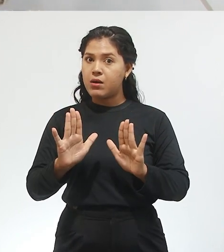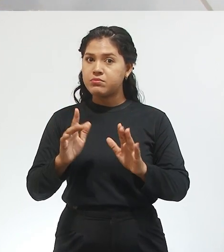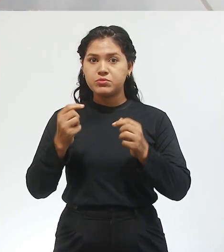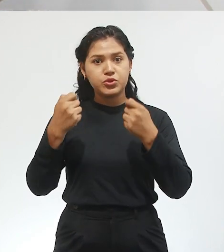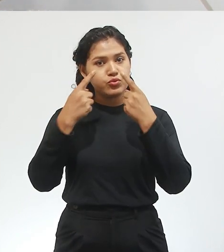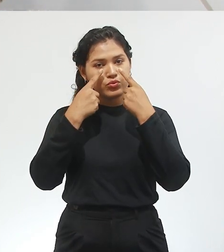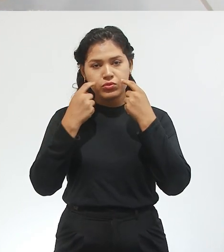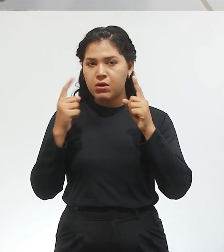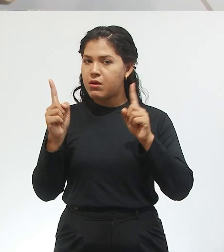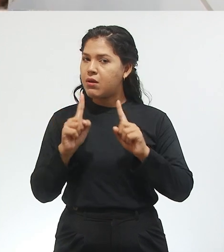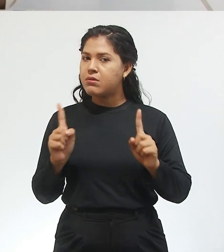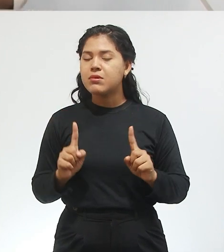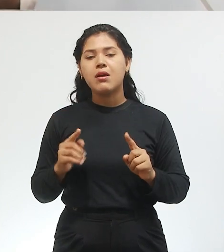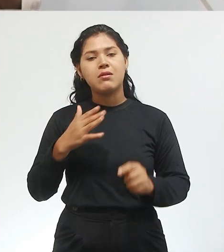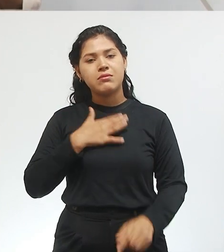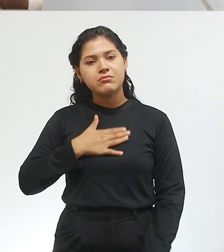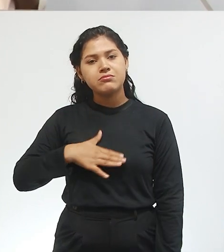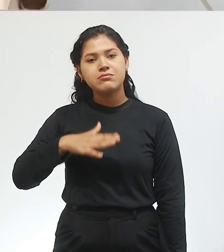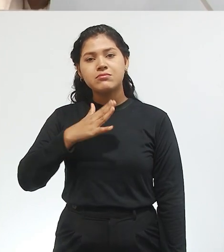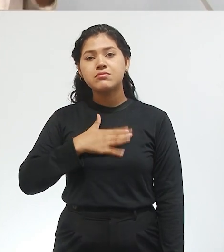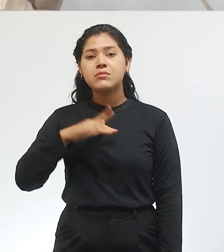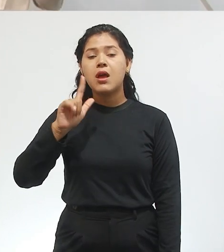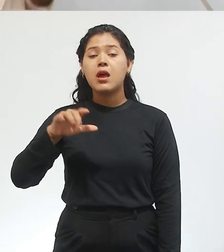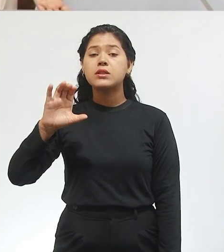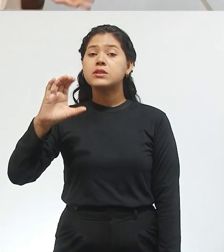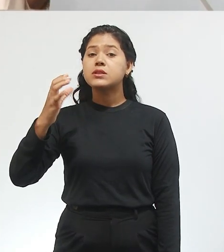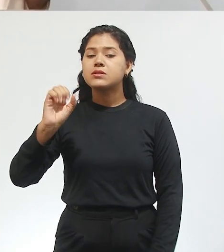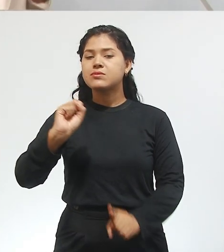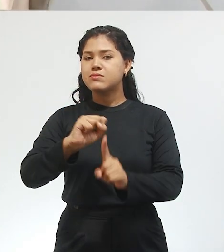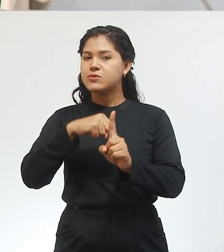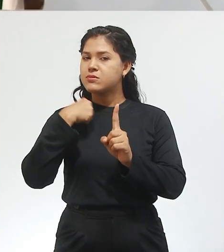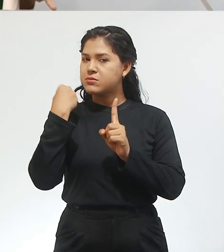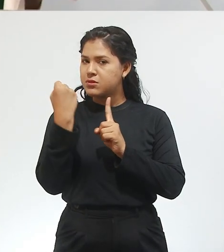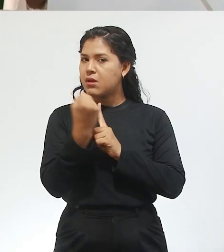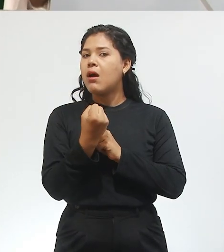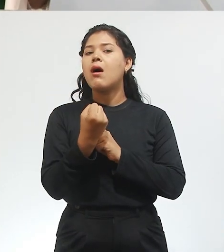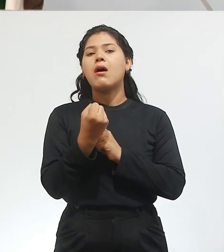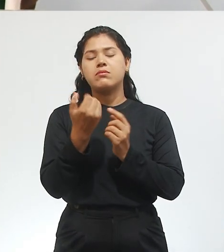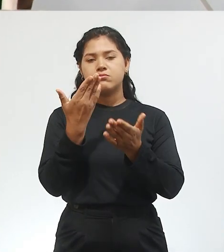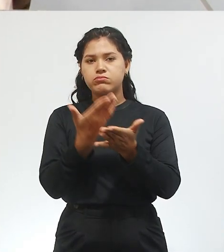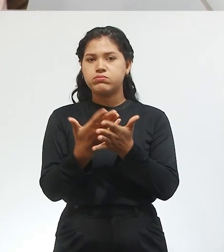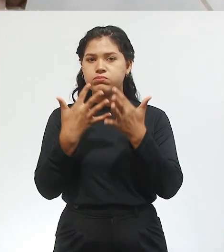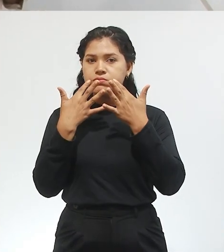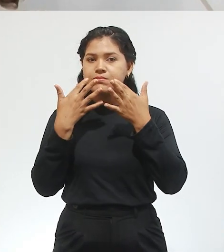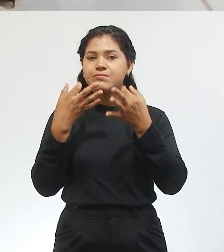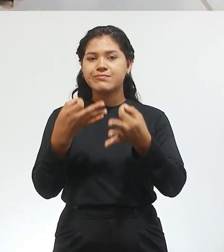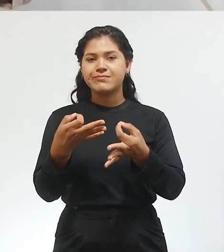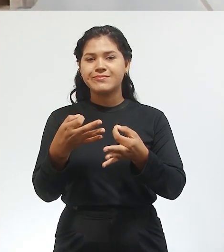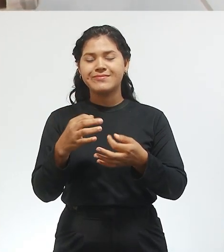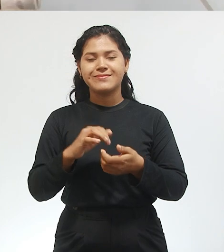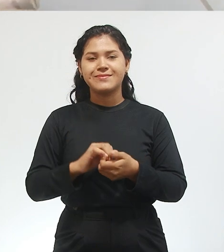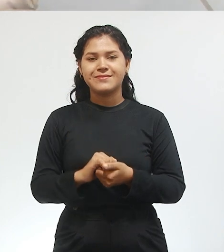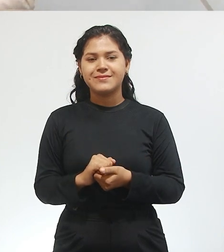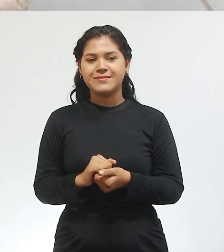é isso, tá? Ficam tranquilos, até porque é uma ciência social. Então, vamos começar.